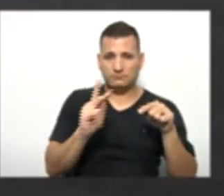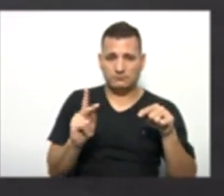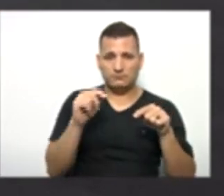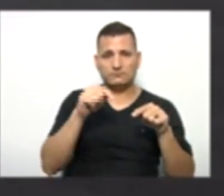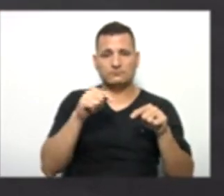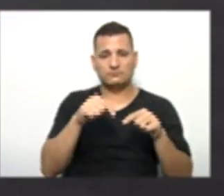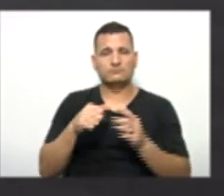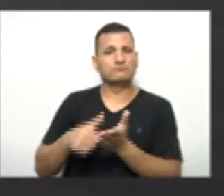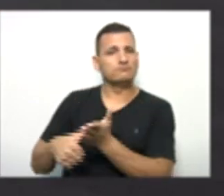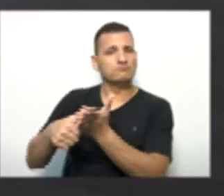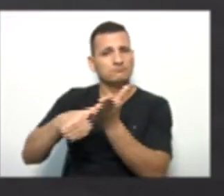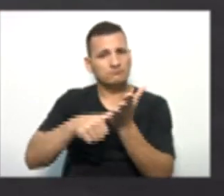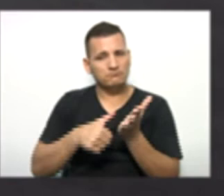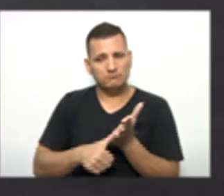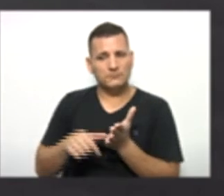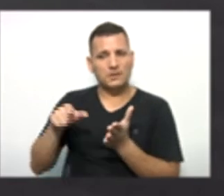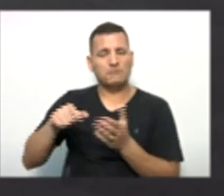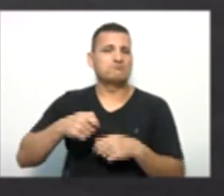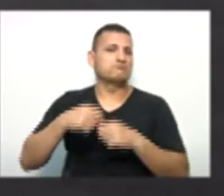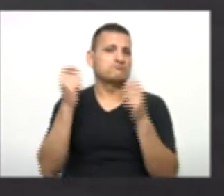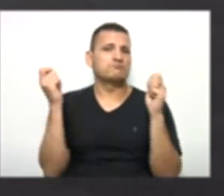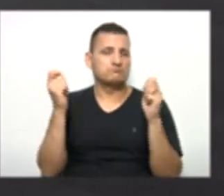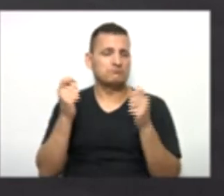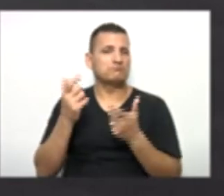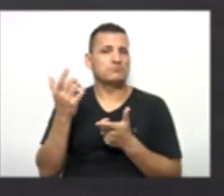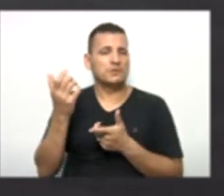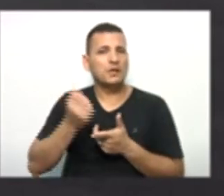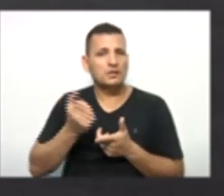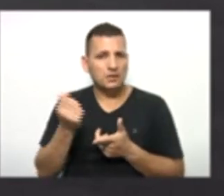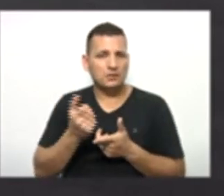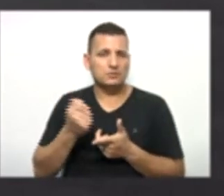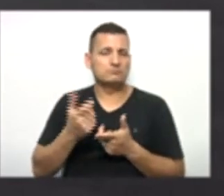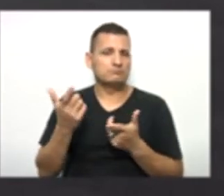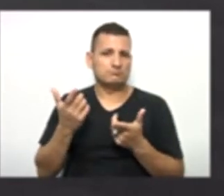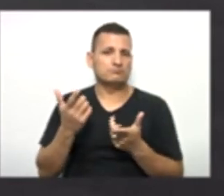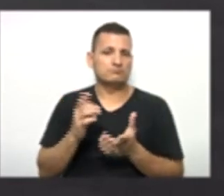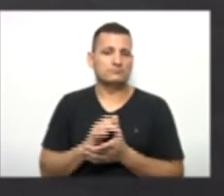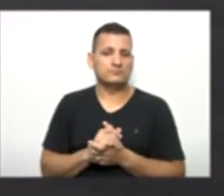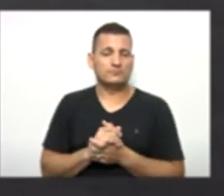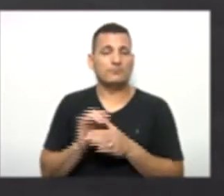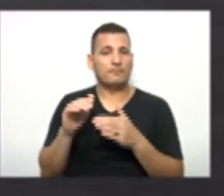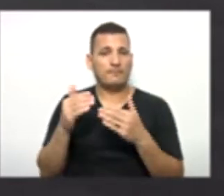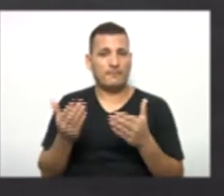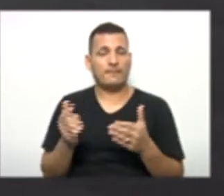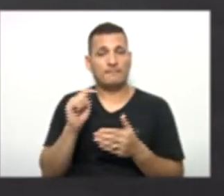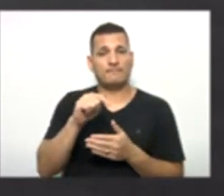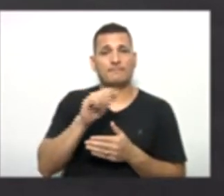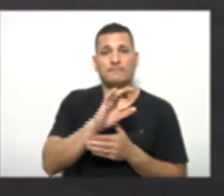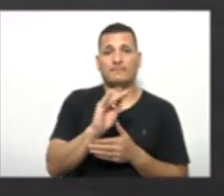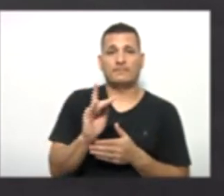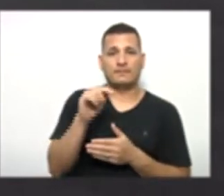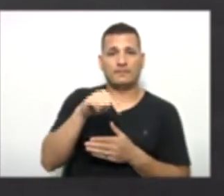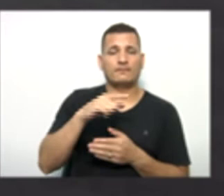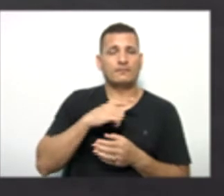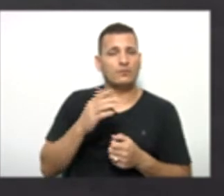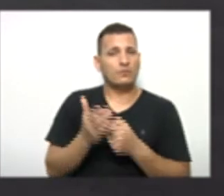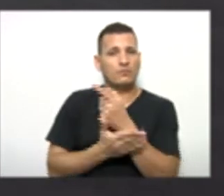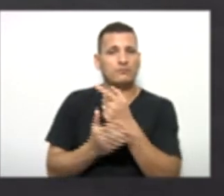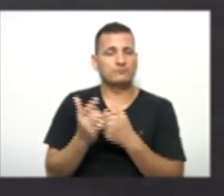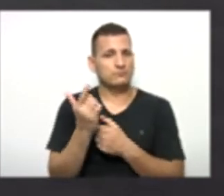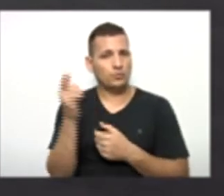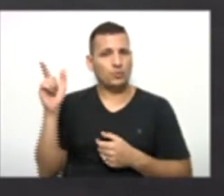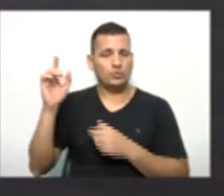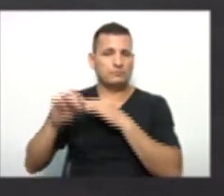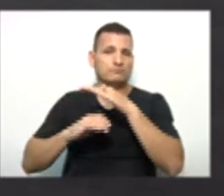cooperados, não tem condições de atender com a quantidade necessária de leite. Então, ela compra de terceiros